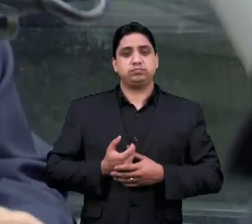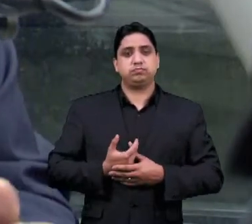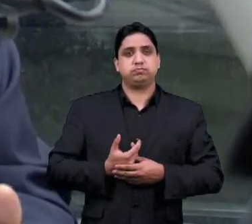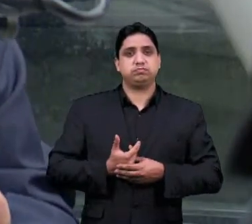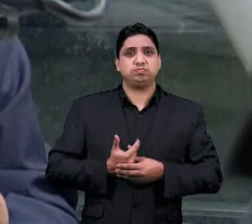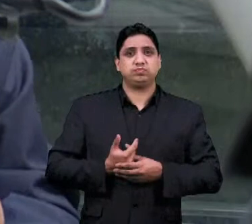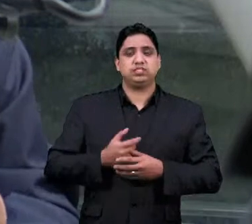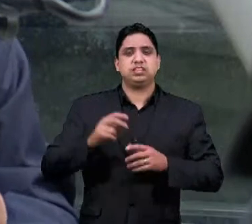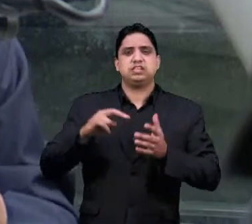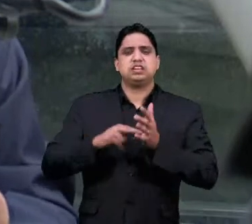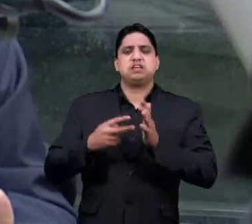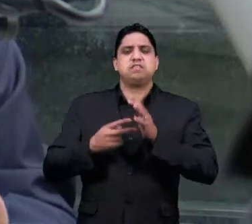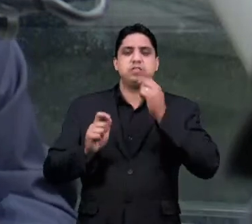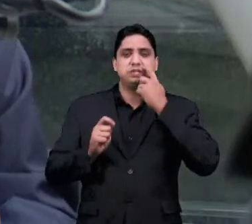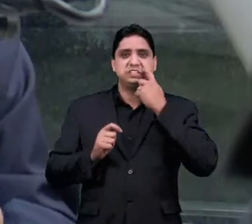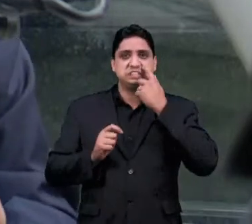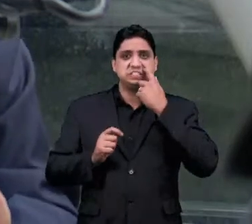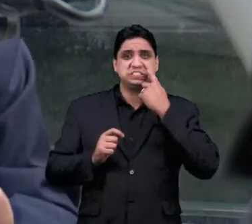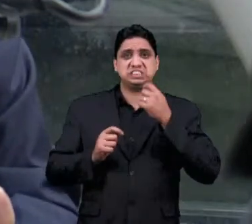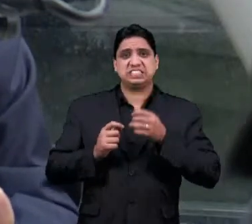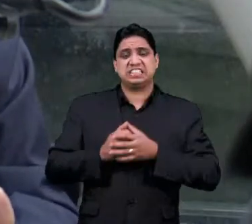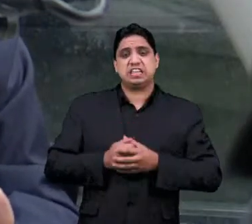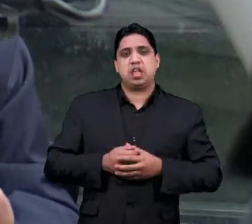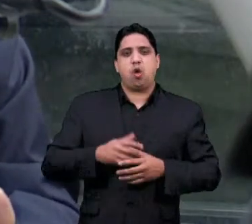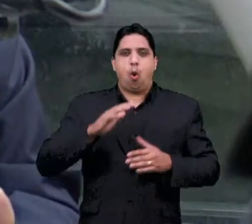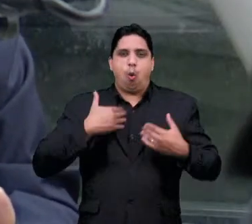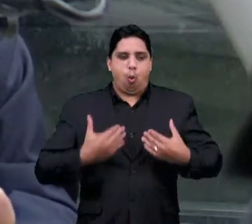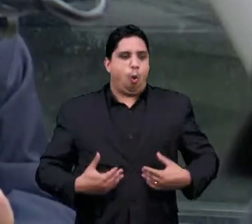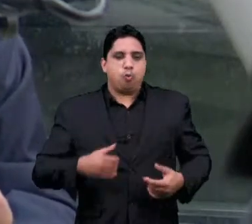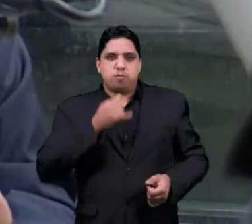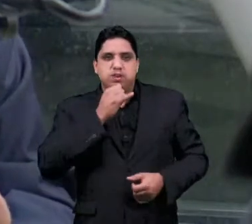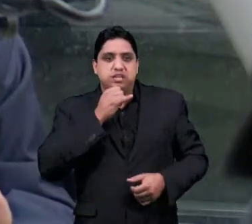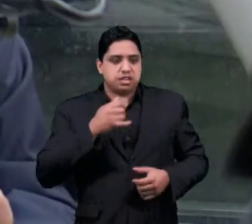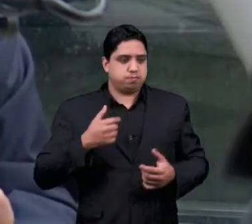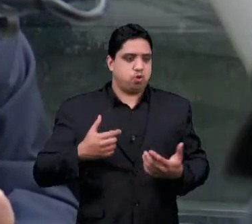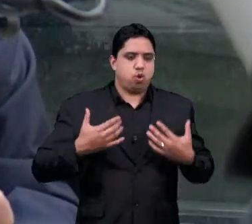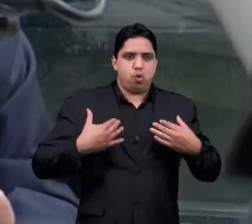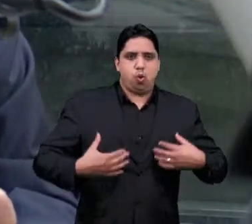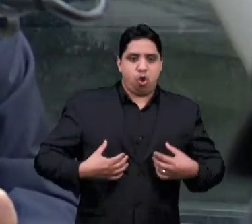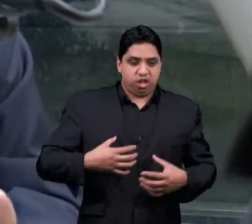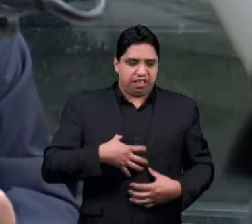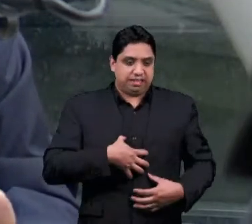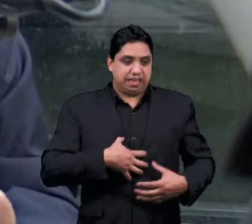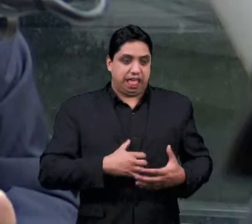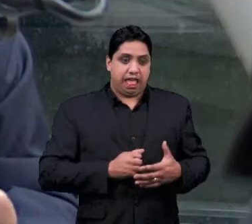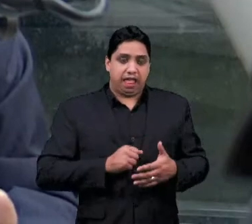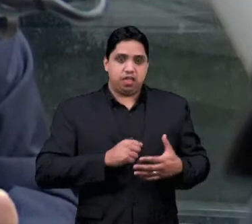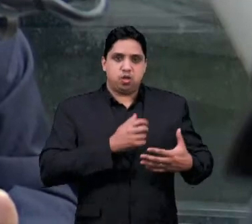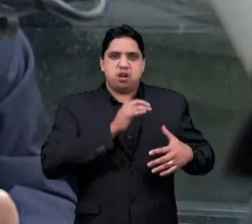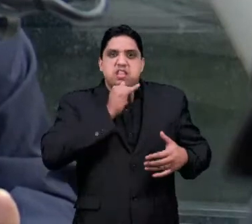feedback, quer dizer, você o hormônio faz um estímulo e o estímulo